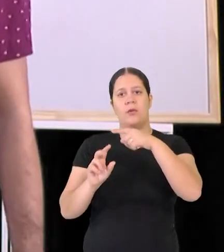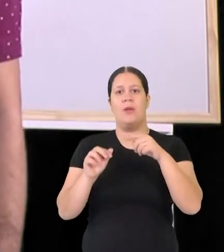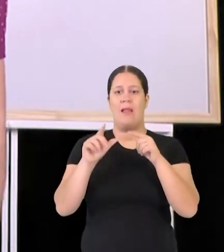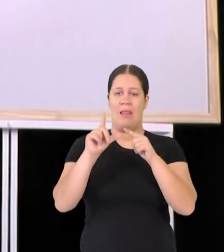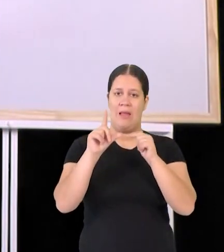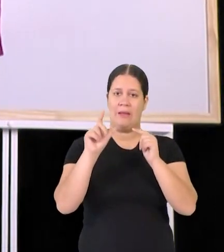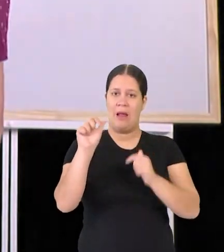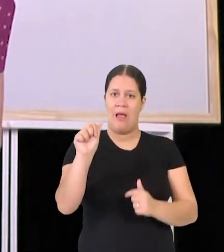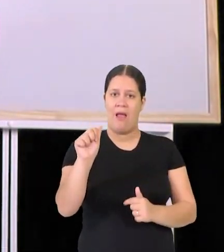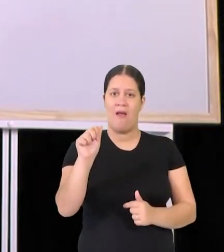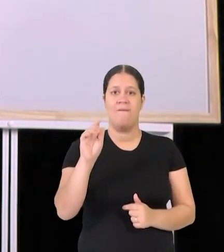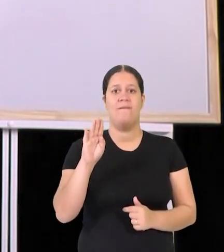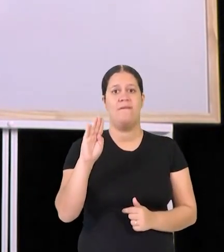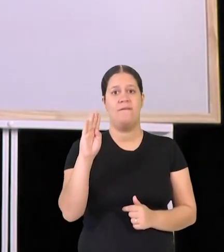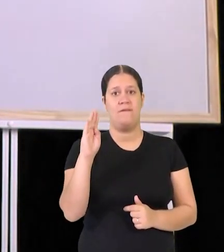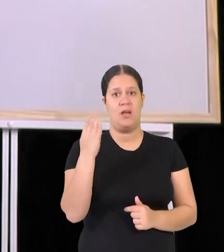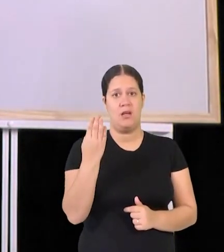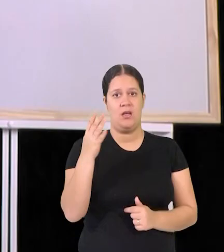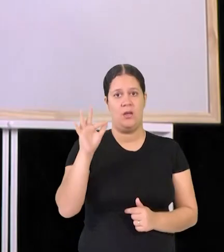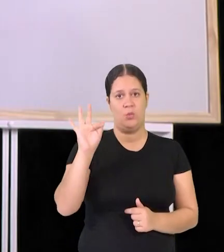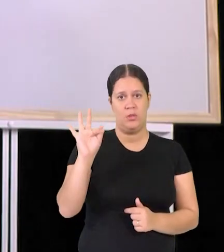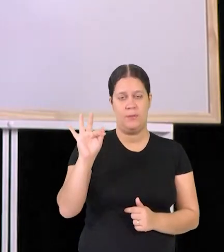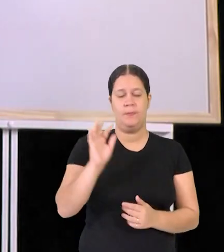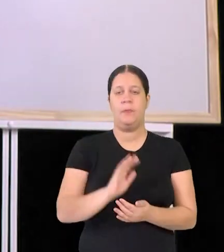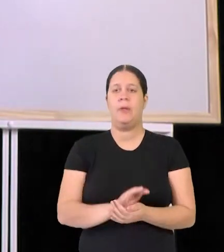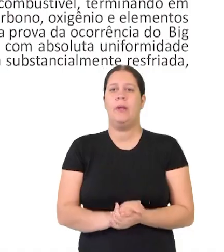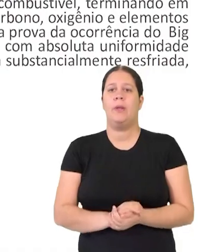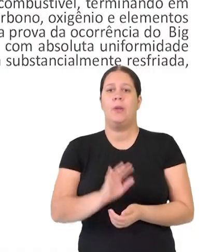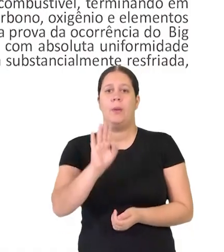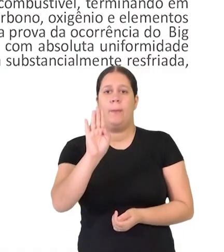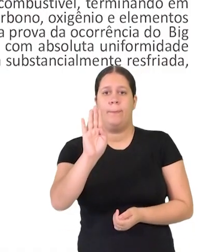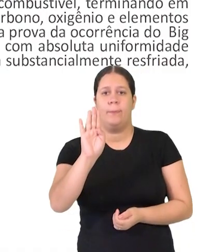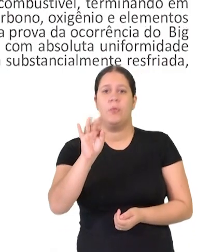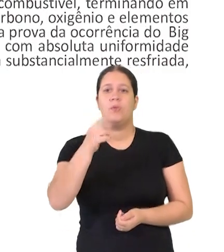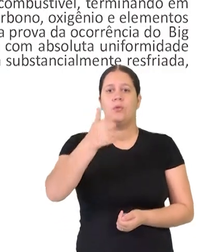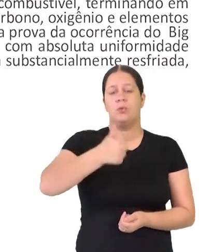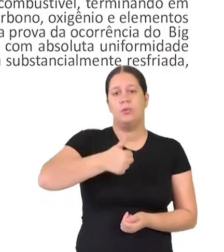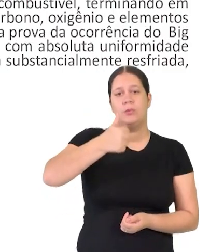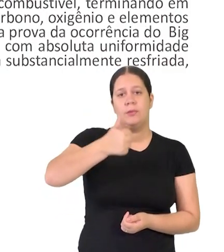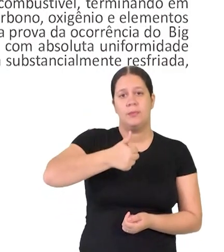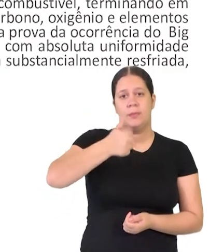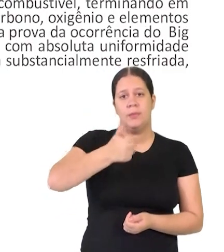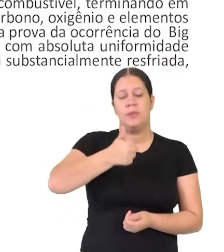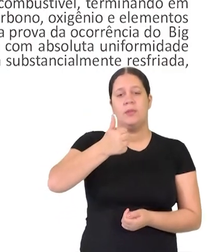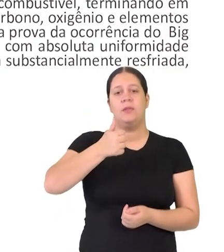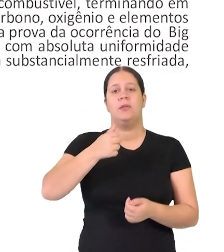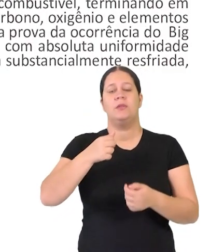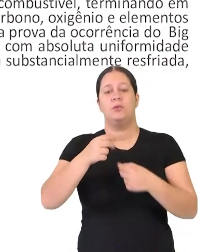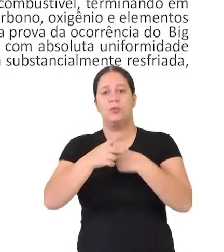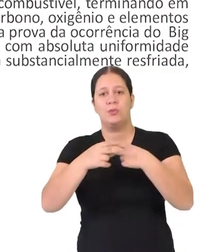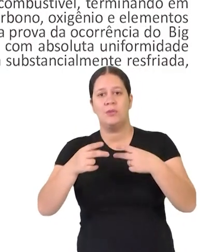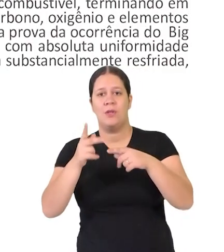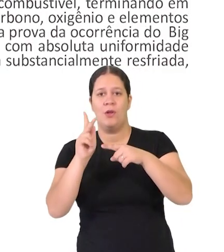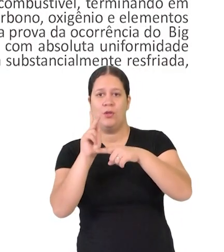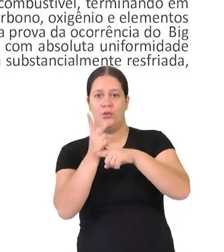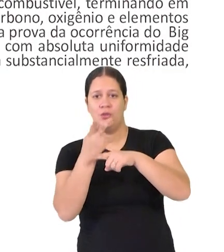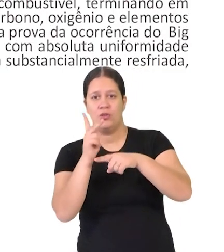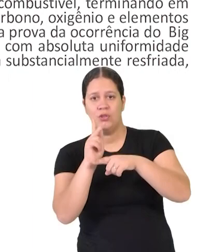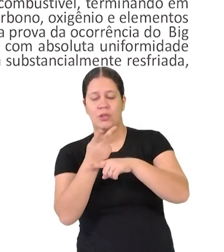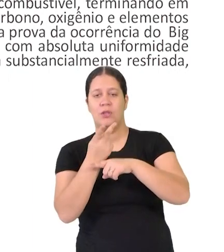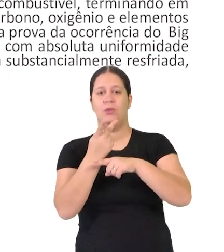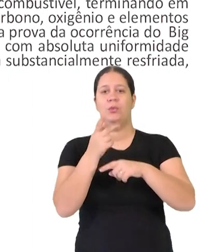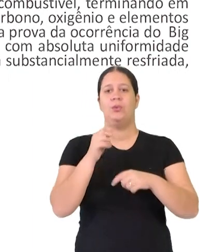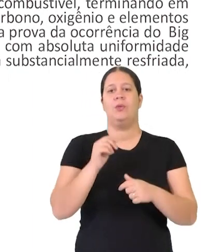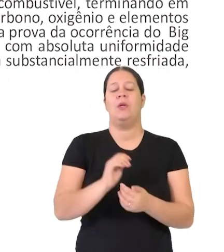é falsa. Beleza? Letra B. Os primeiros elementos que se formaram foram o hidrogênio e o oxigênio. Eu disse